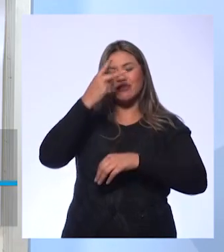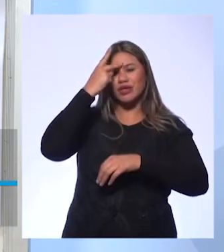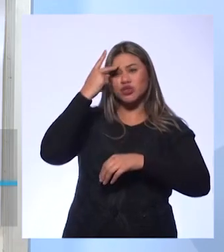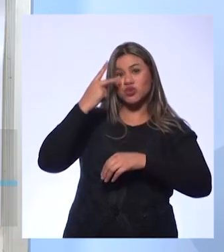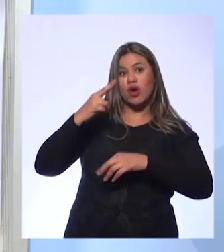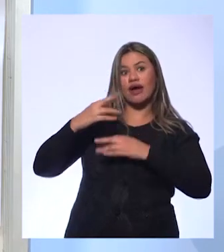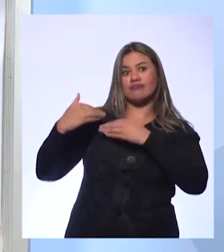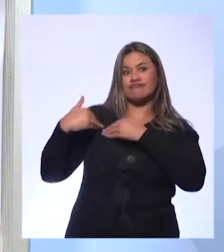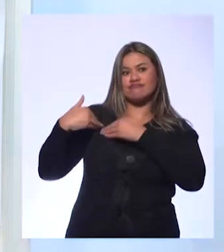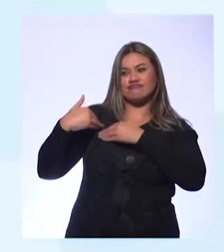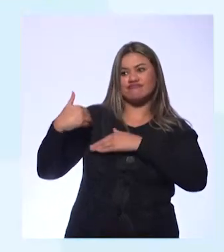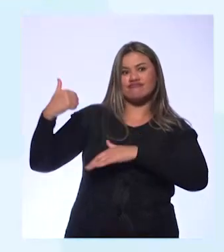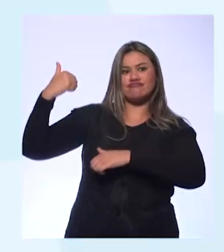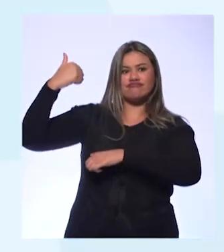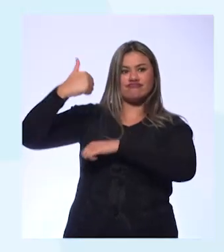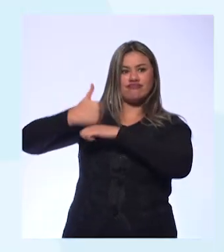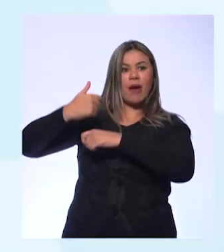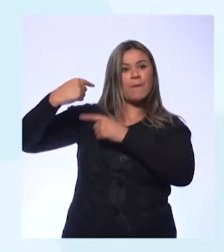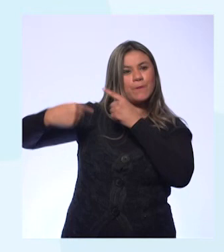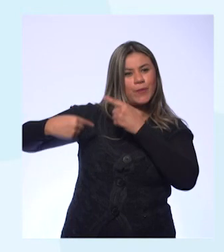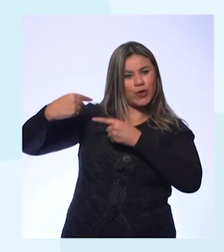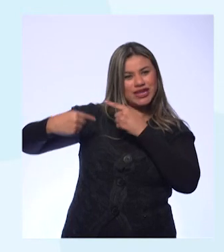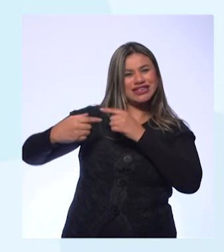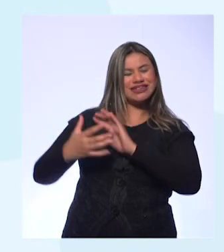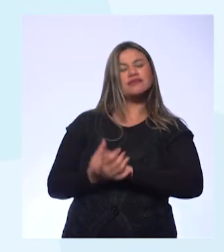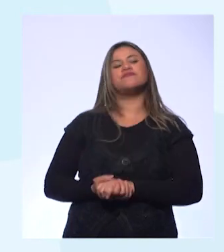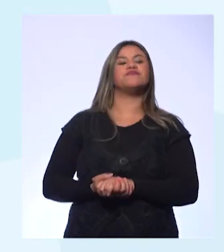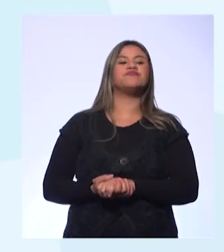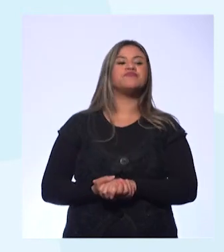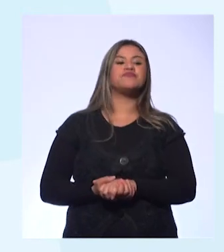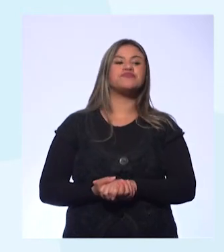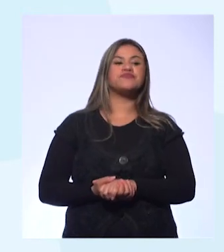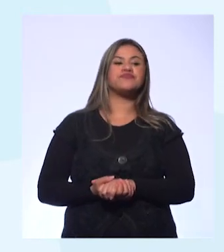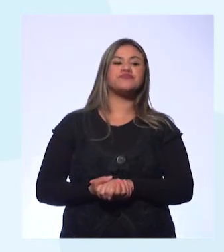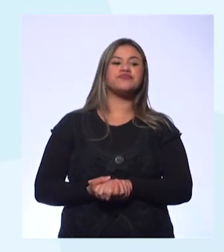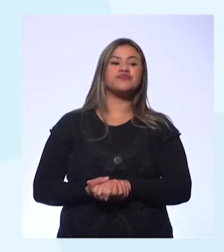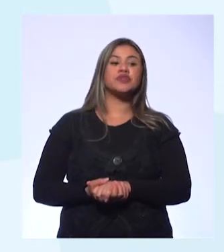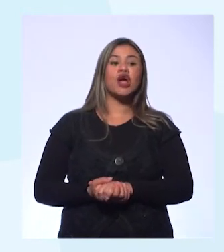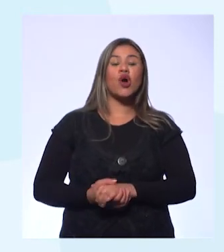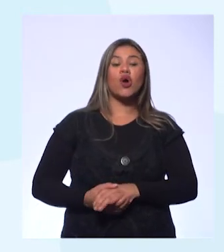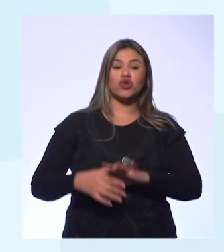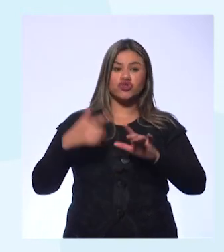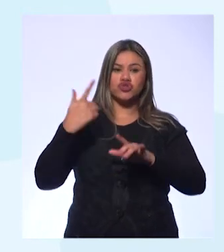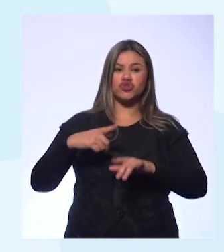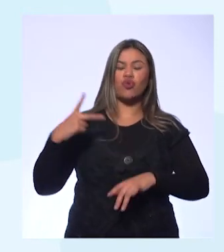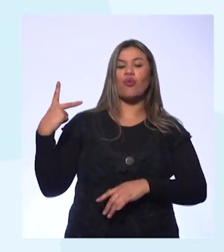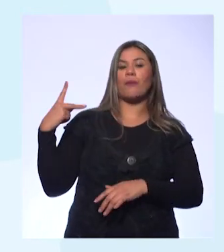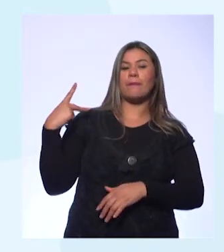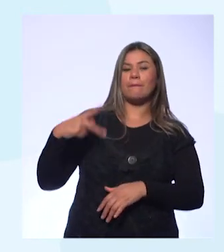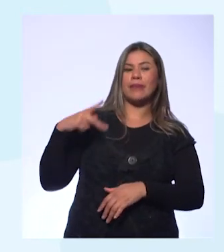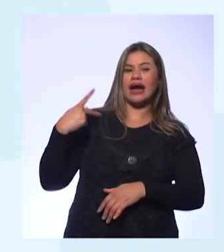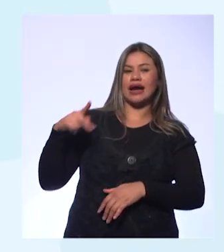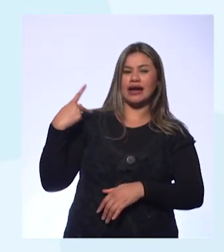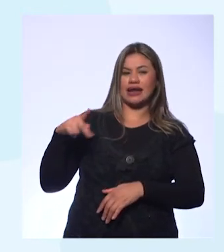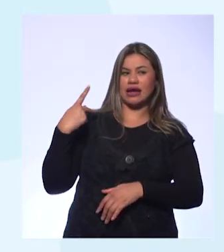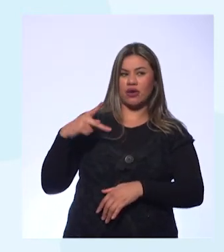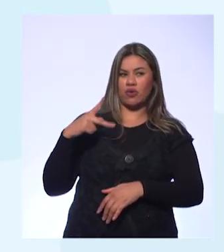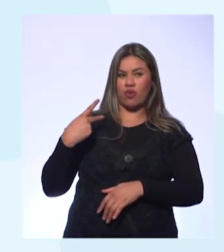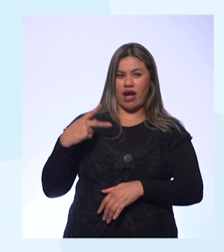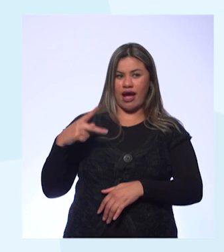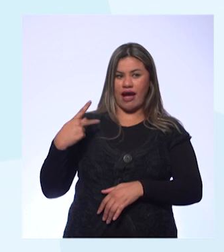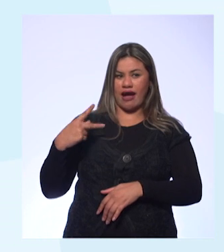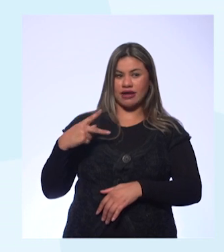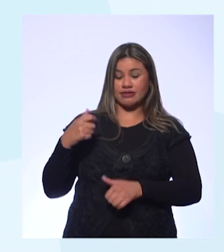vamos voltar lá para a tela Paraguai e o Paraguai ele se aproxima dos